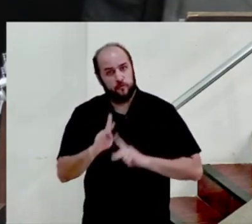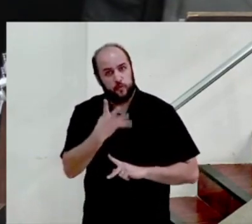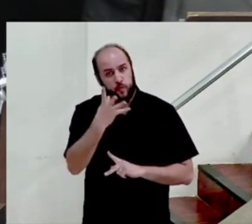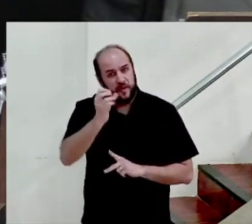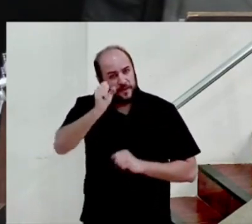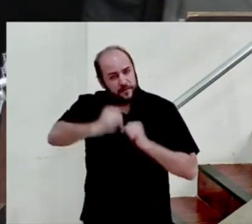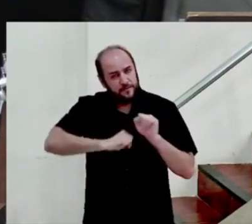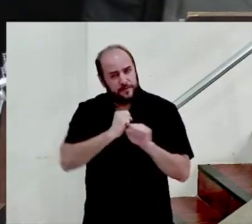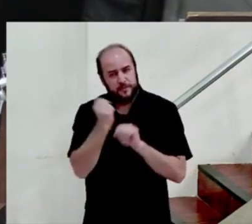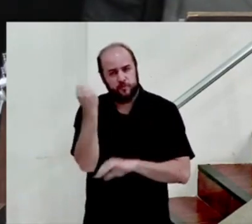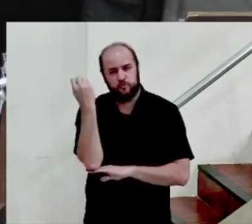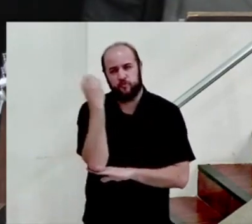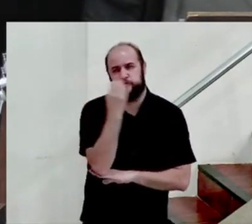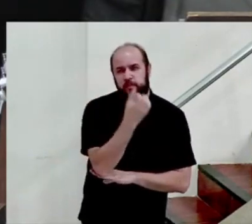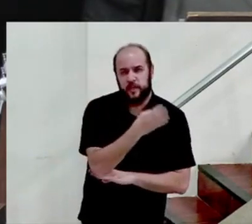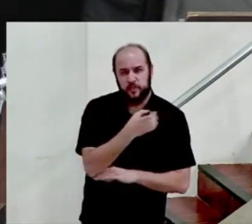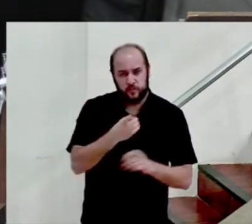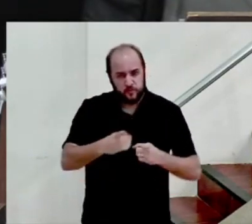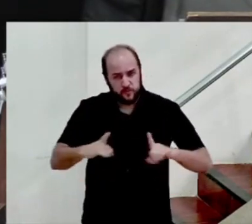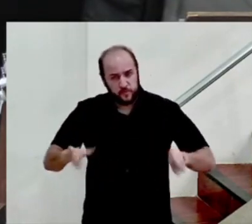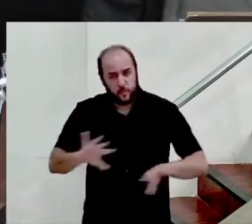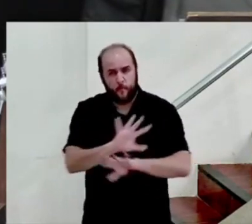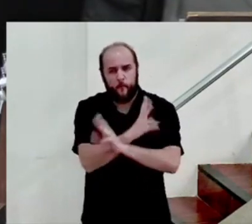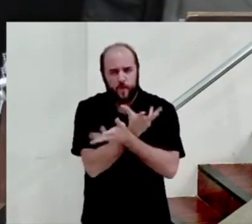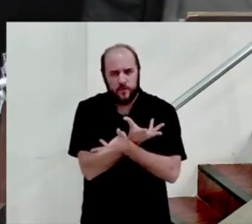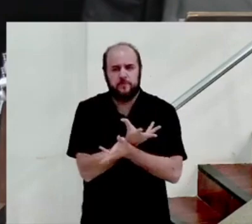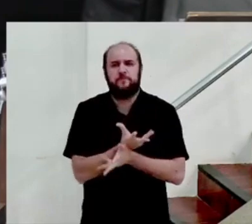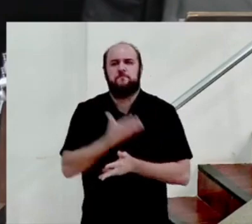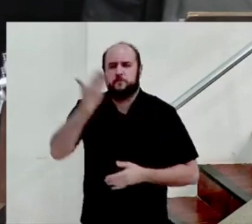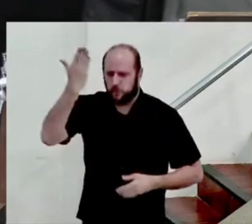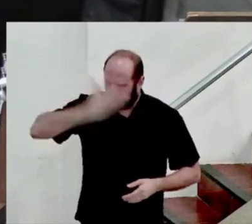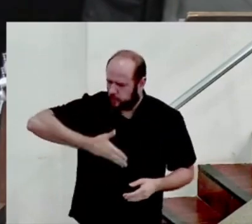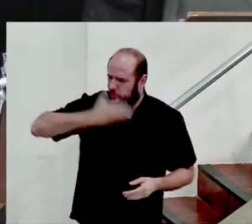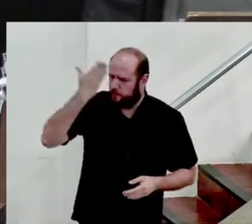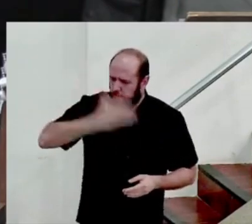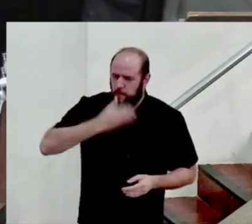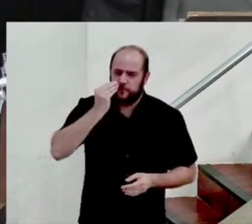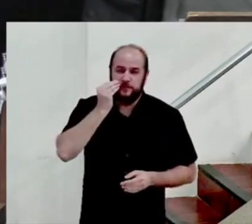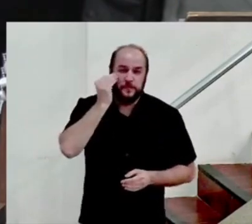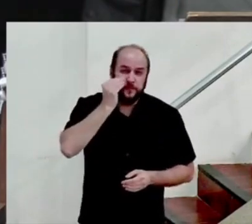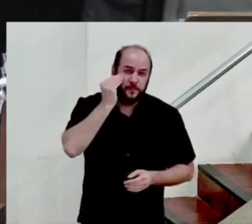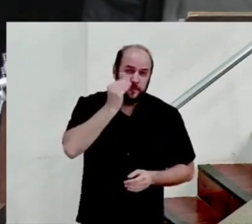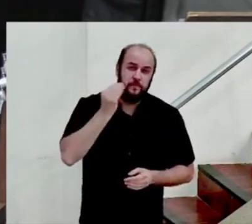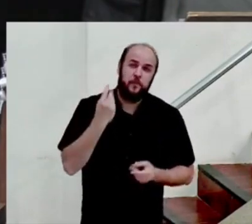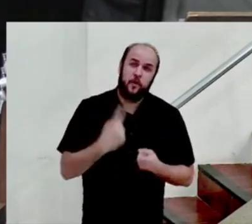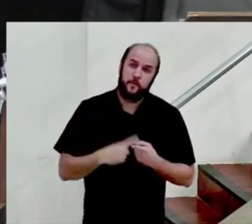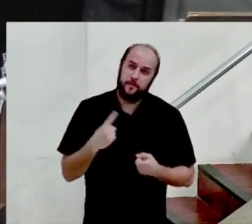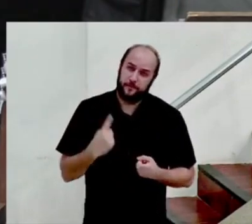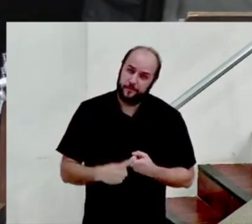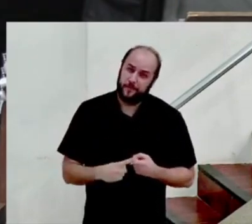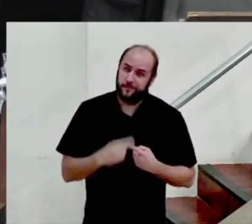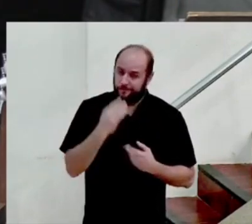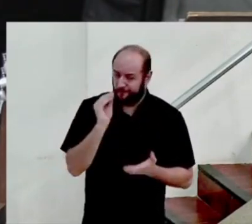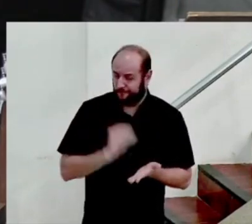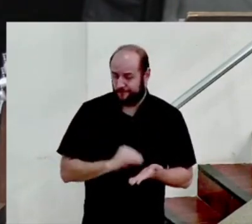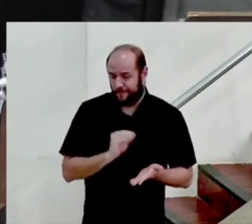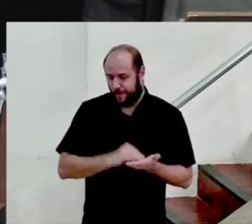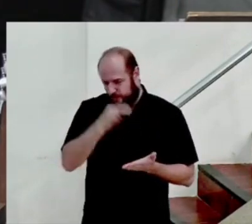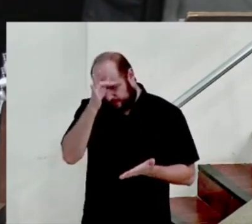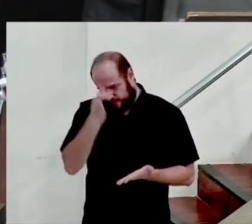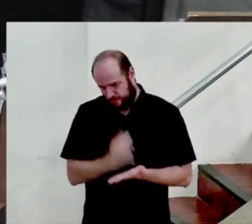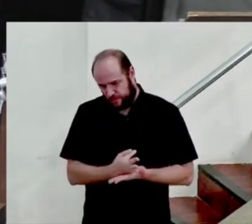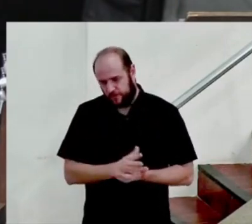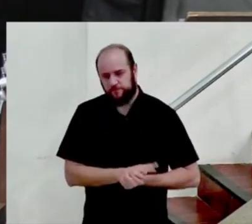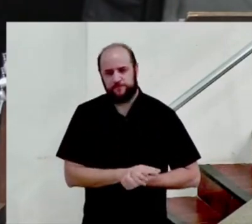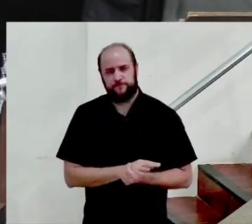anos no deserto, sendo provado, e especialmente por conta da sua incredulidade.